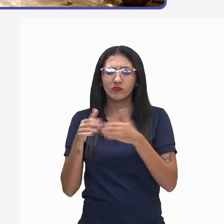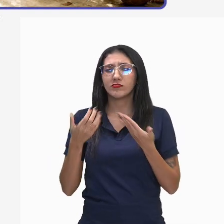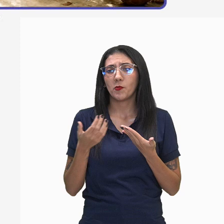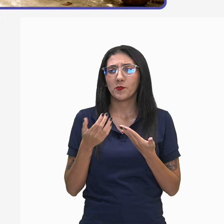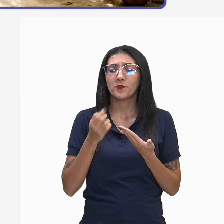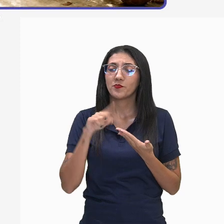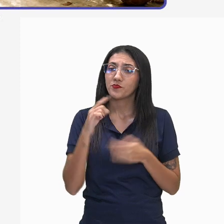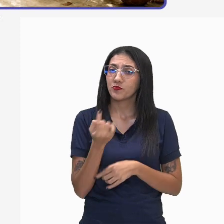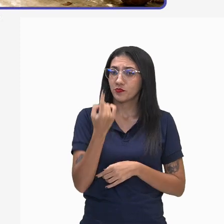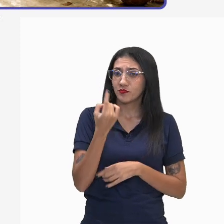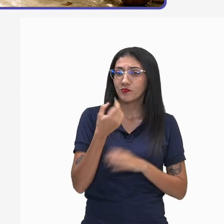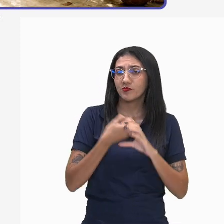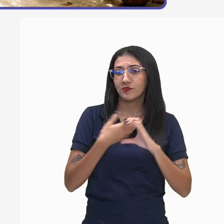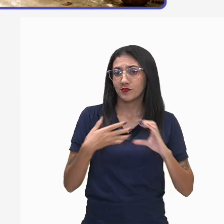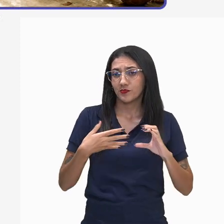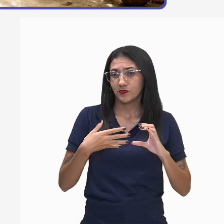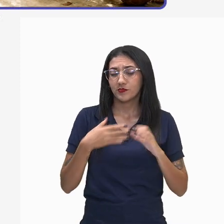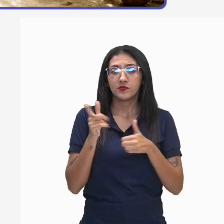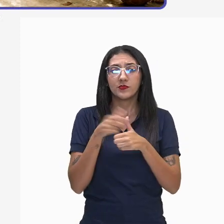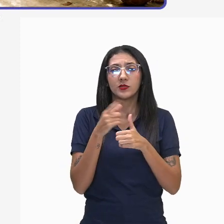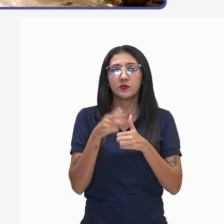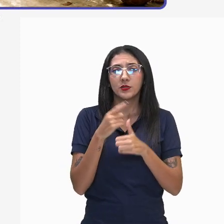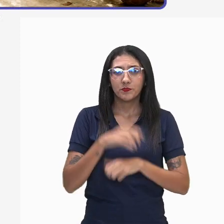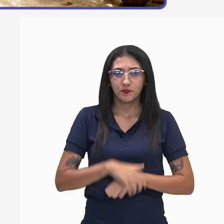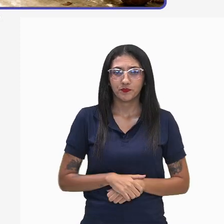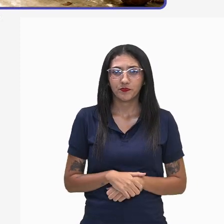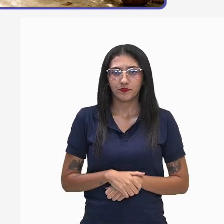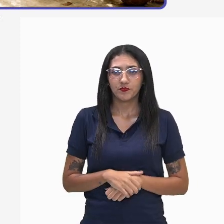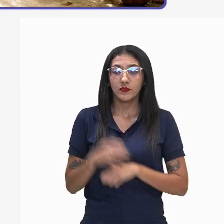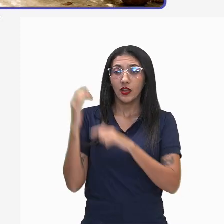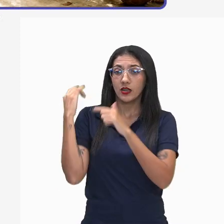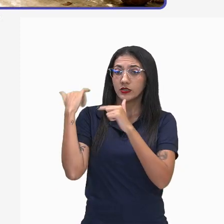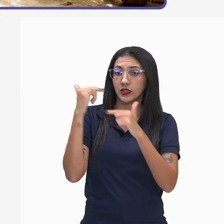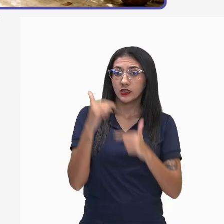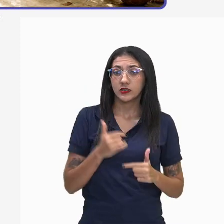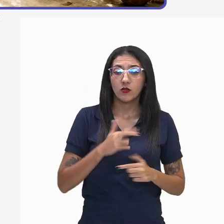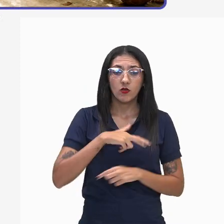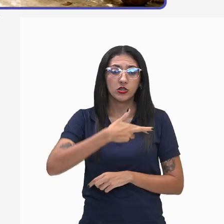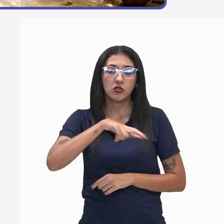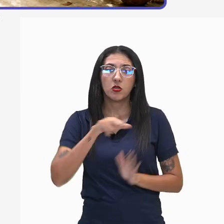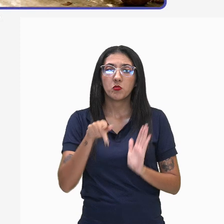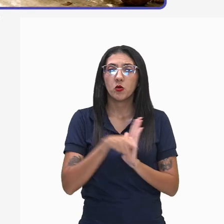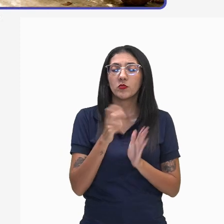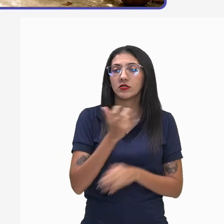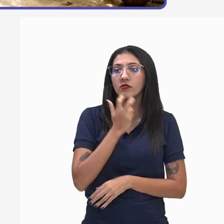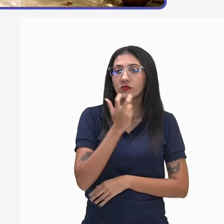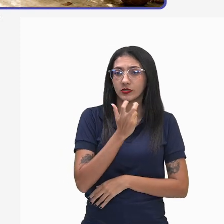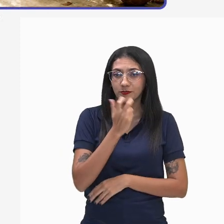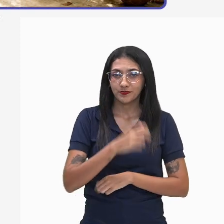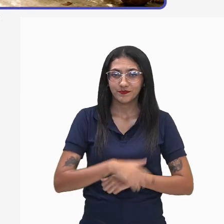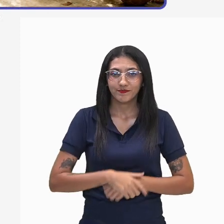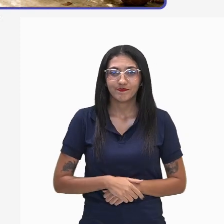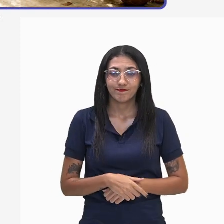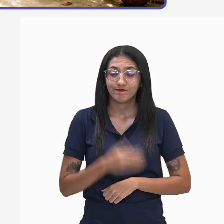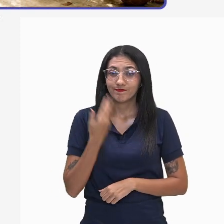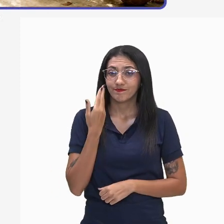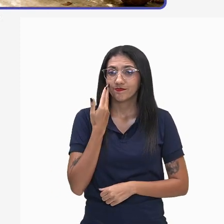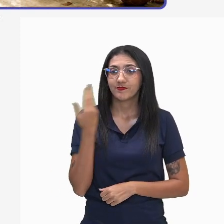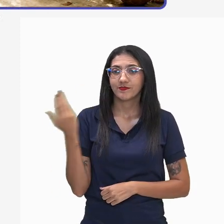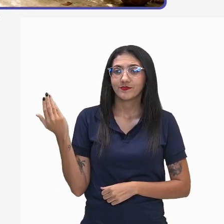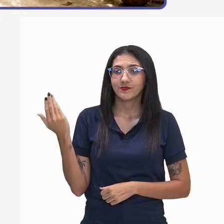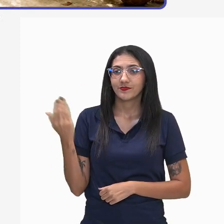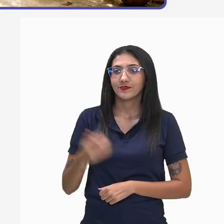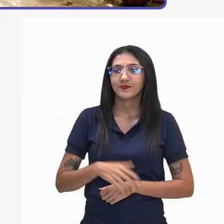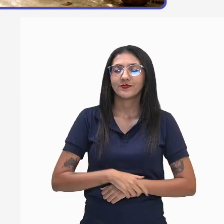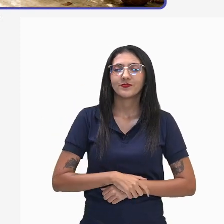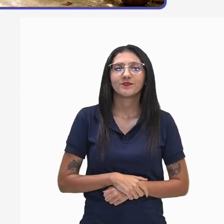é esta. Em primeiro lugar, as tradições religiosas orais. Vamos ver o que diz aí na nossa cartela? Vamos